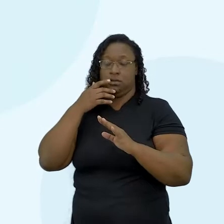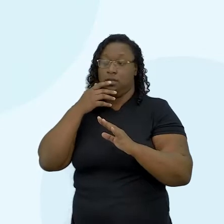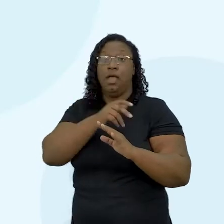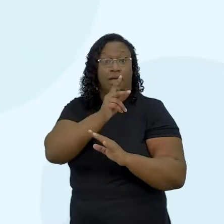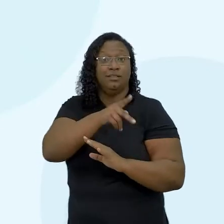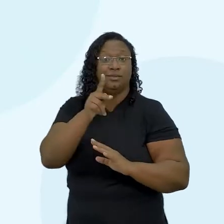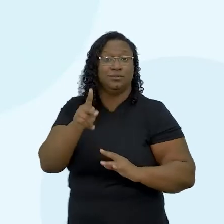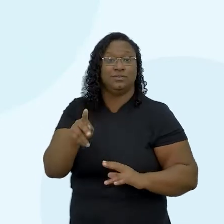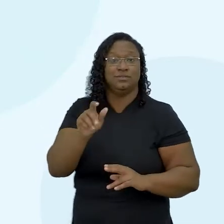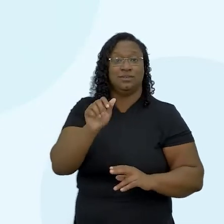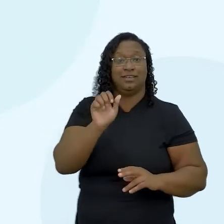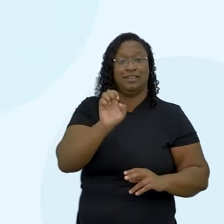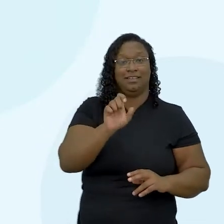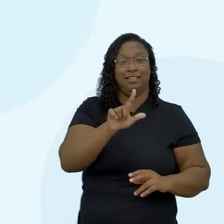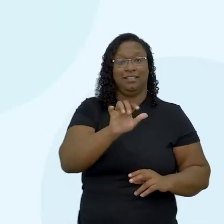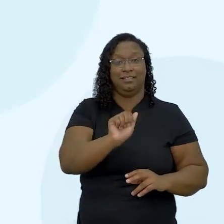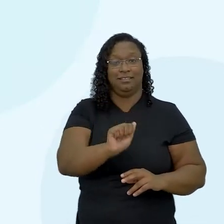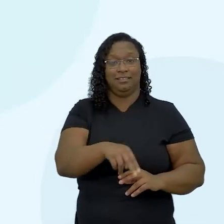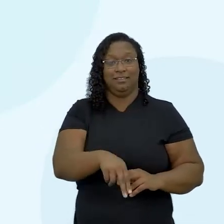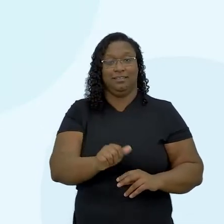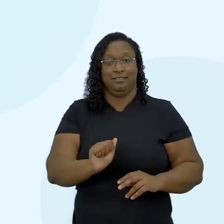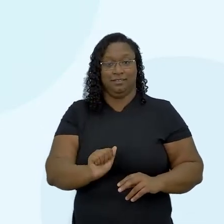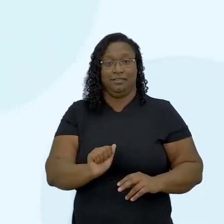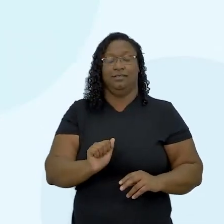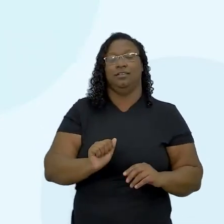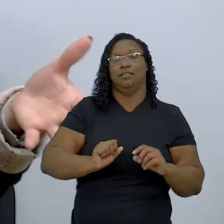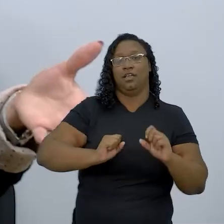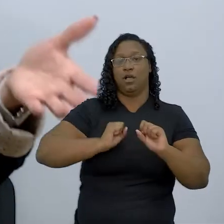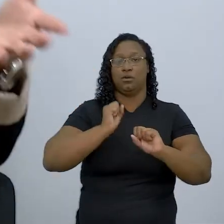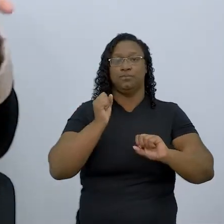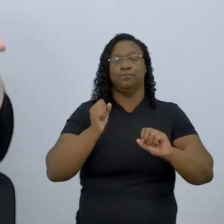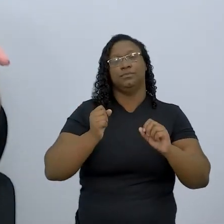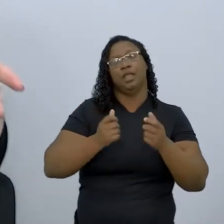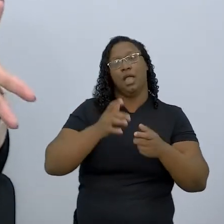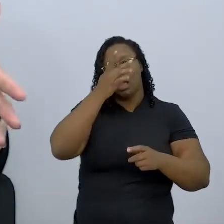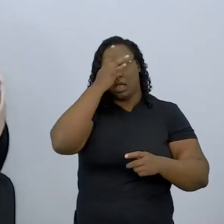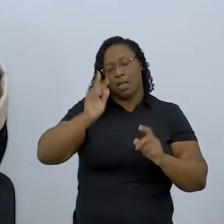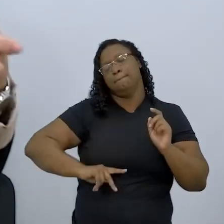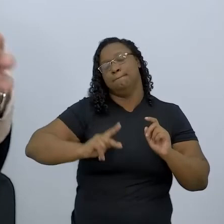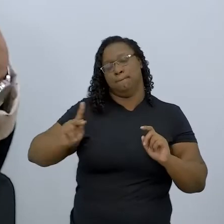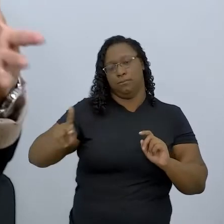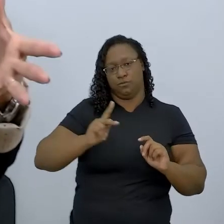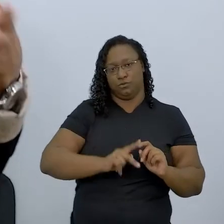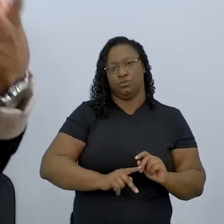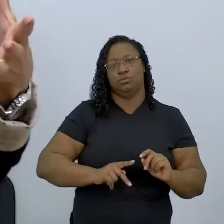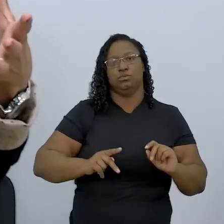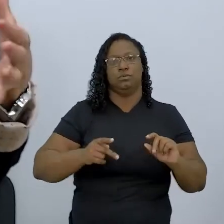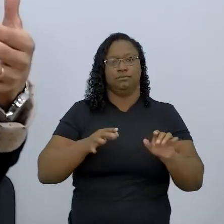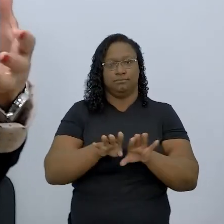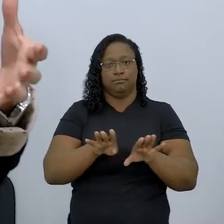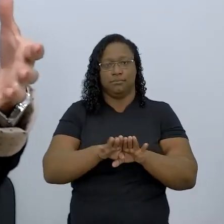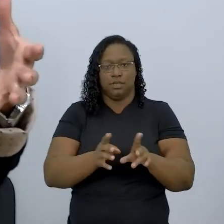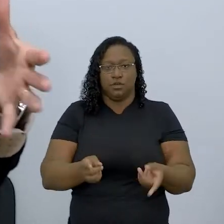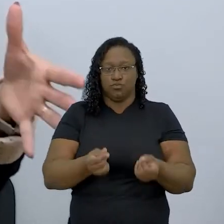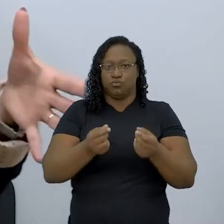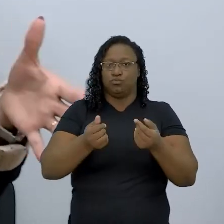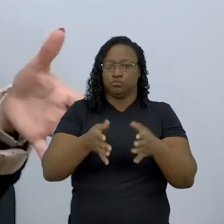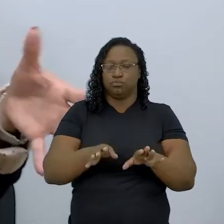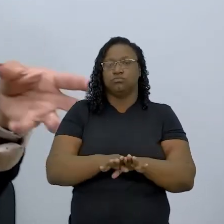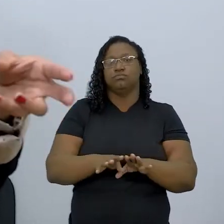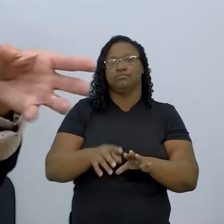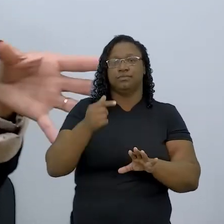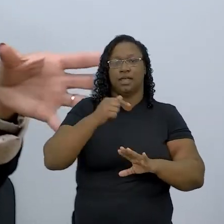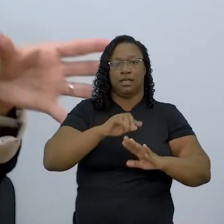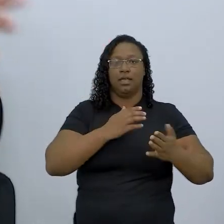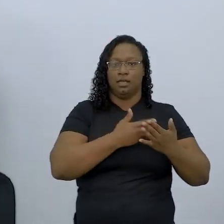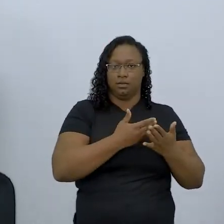vocês conhecem, mas vou repetir aqui, é a professora de educação financeira em conexão, né, que dá aula aqui também neste aprofundamento.